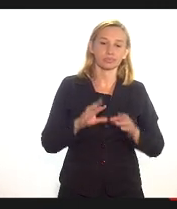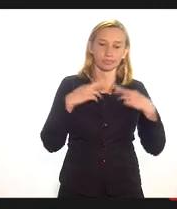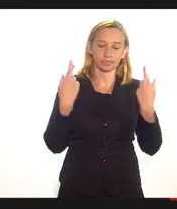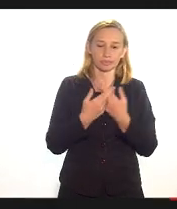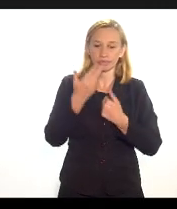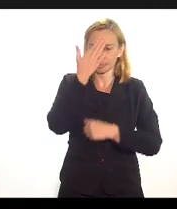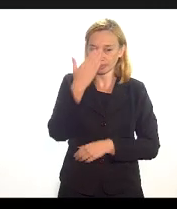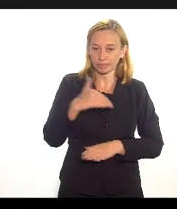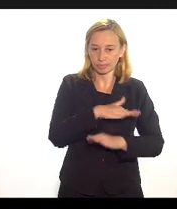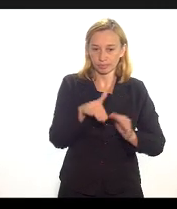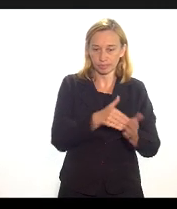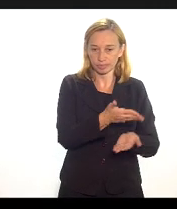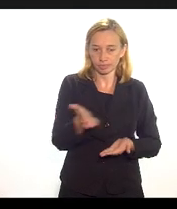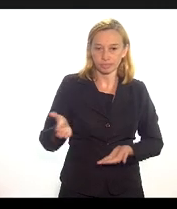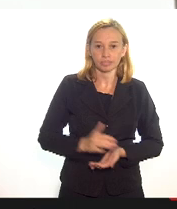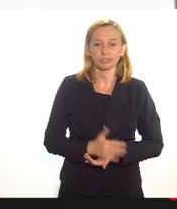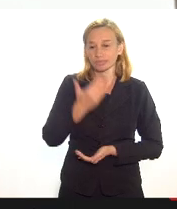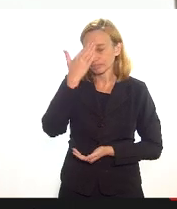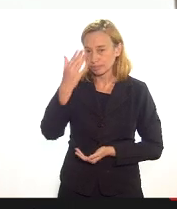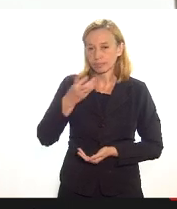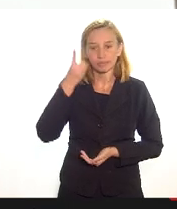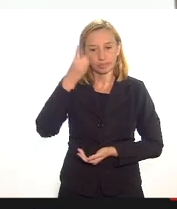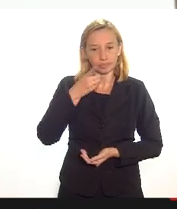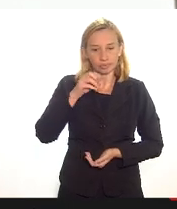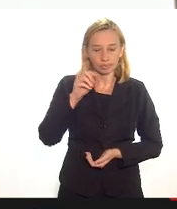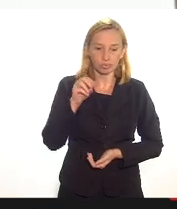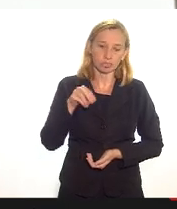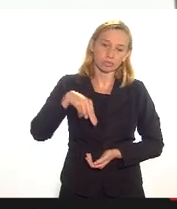todos. Obrigado, deputado Noel.